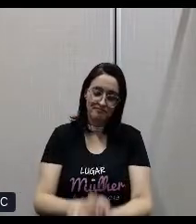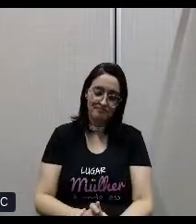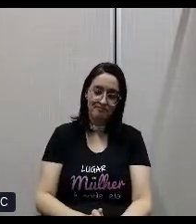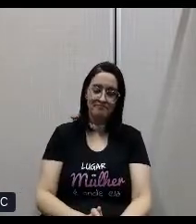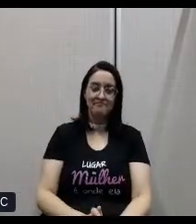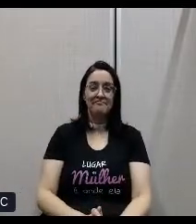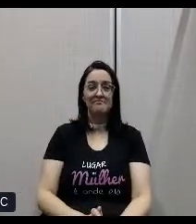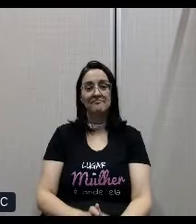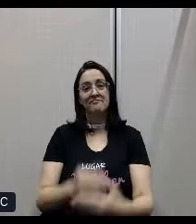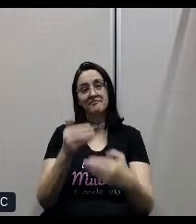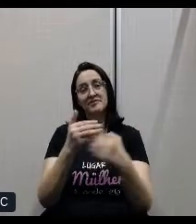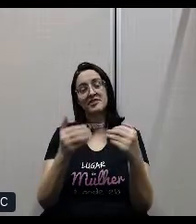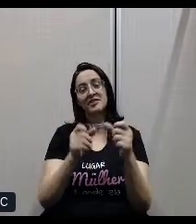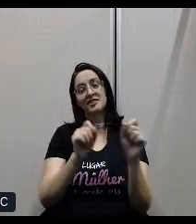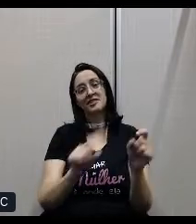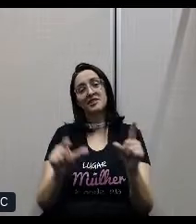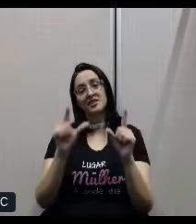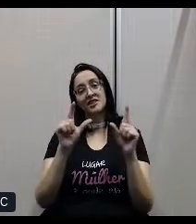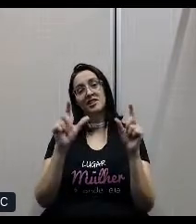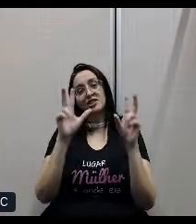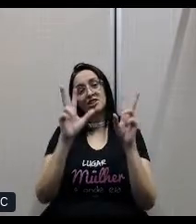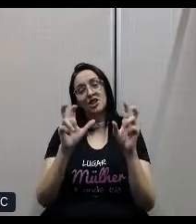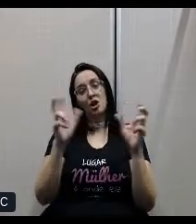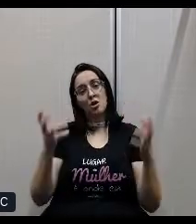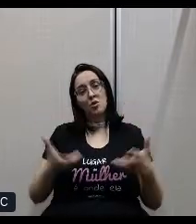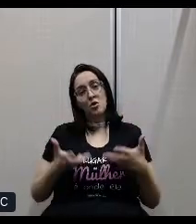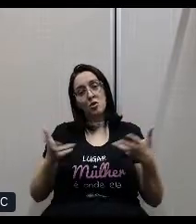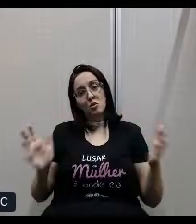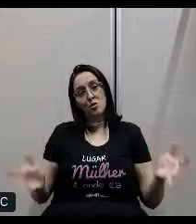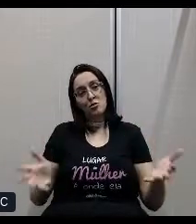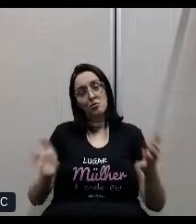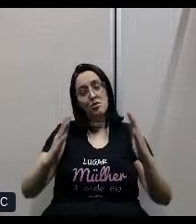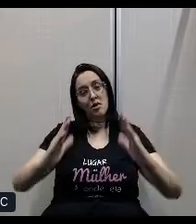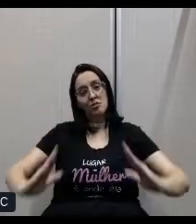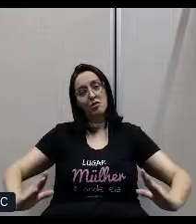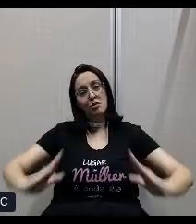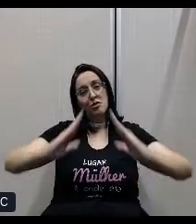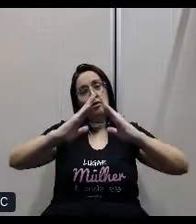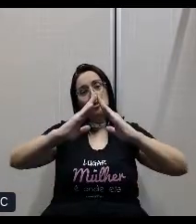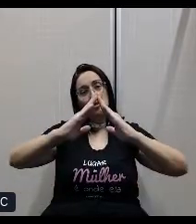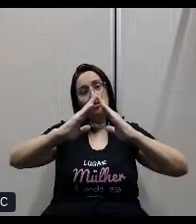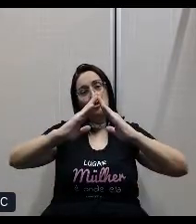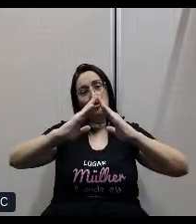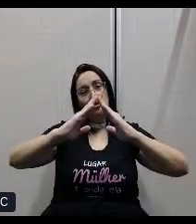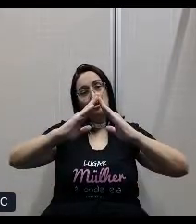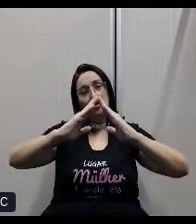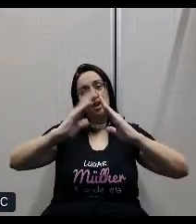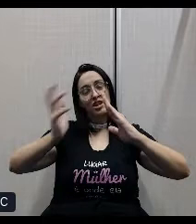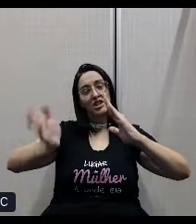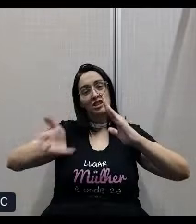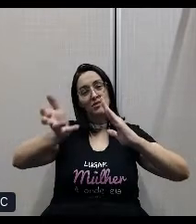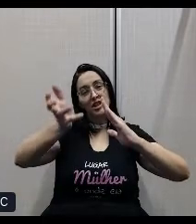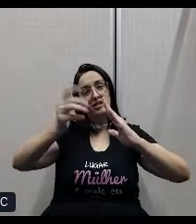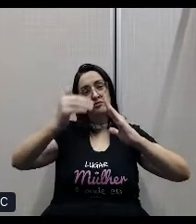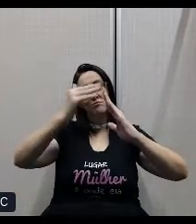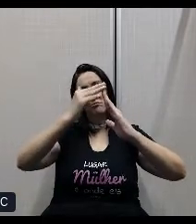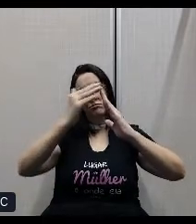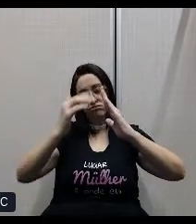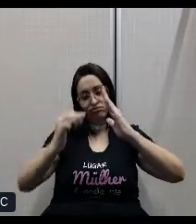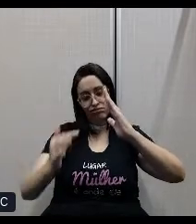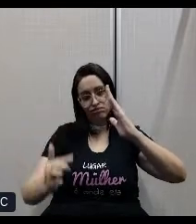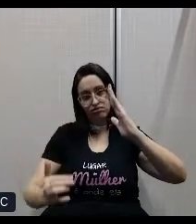No próximo slide, no título tem motivação e tem uma pirâmide que vai do topo, inspiração, até a base,